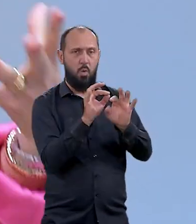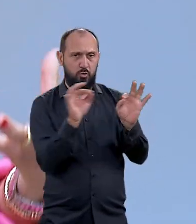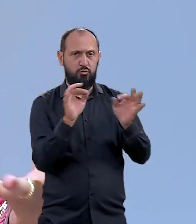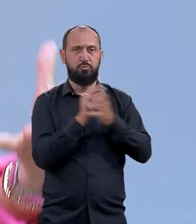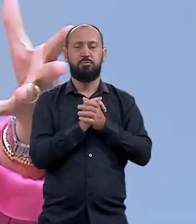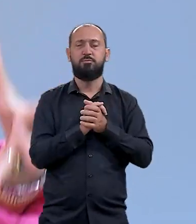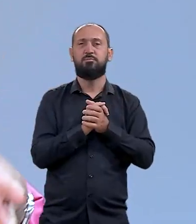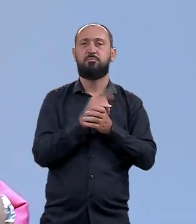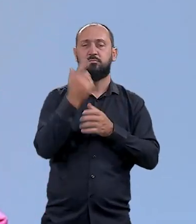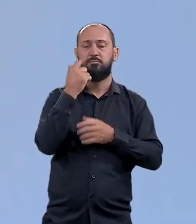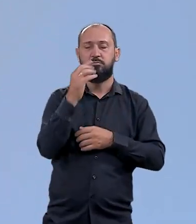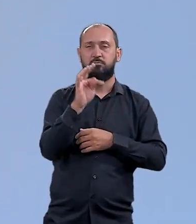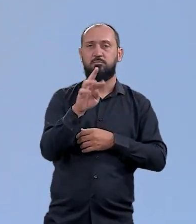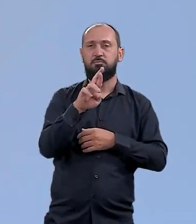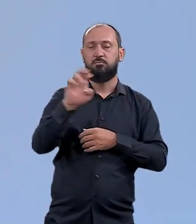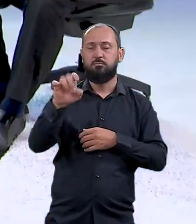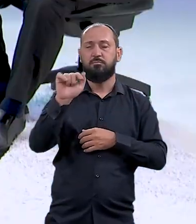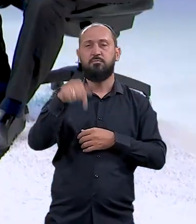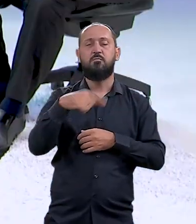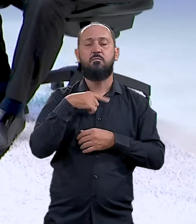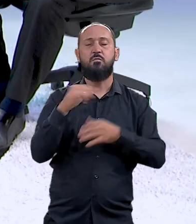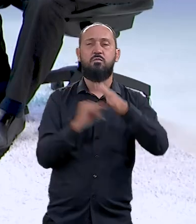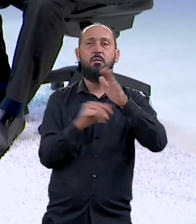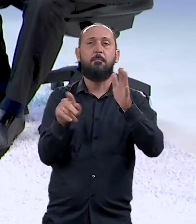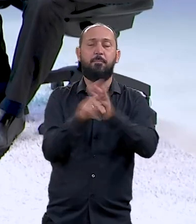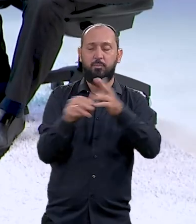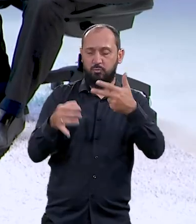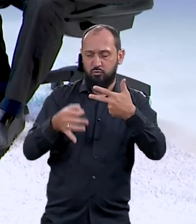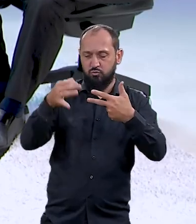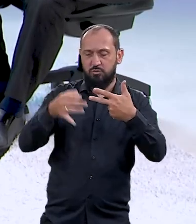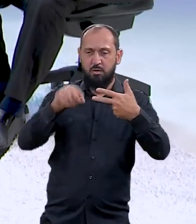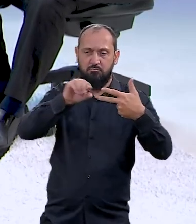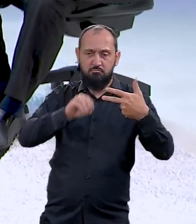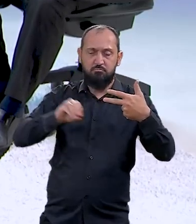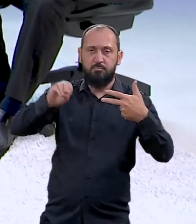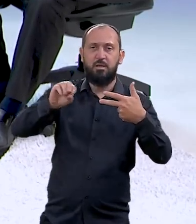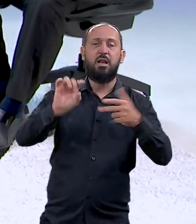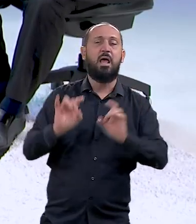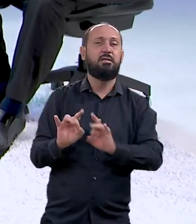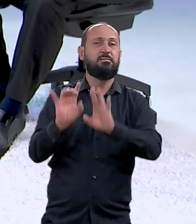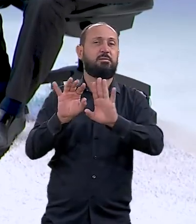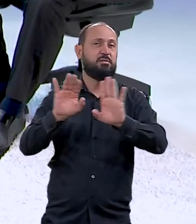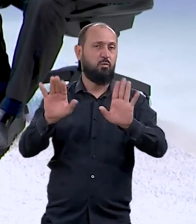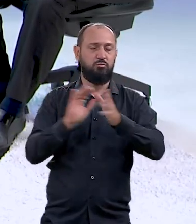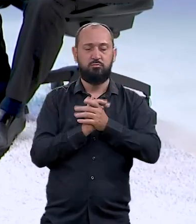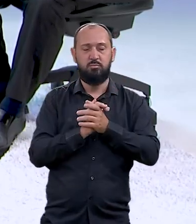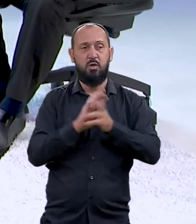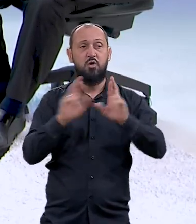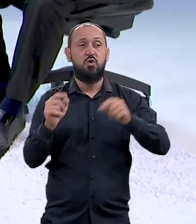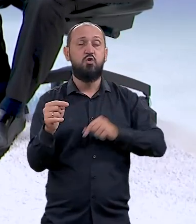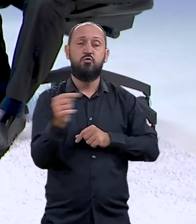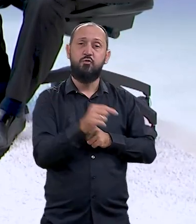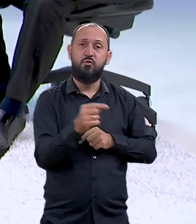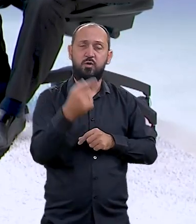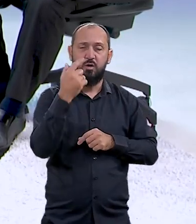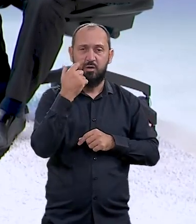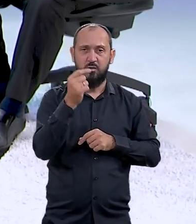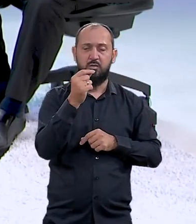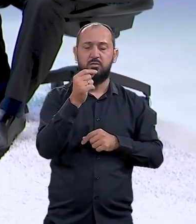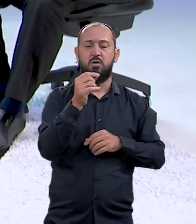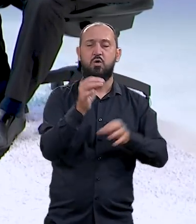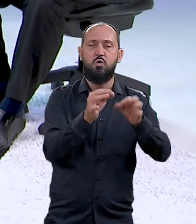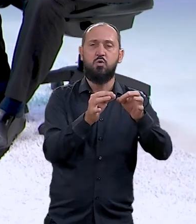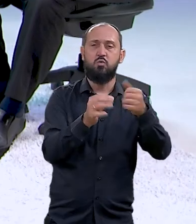relação à fiscalização no dia das eleições? Ótima pergunta, Areta. O Tribunal Regional Eleitoral, ele é um órgão do Poder